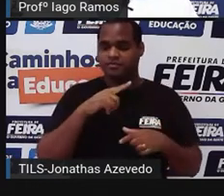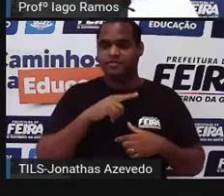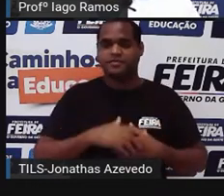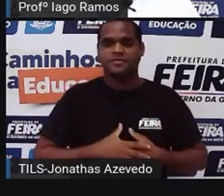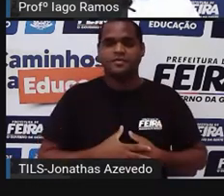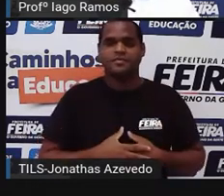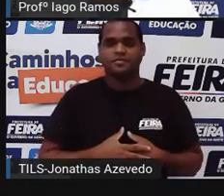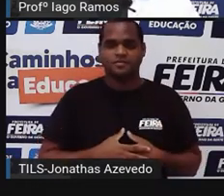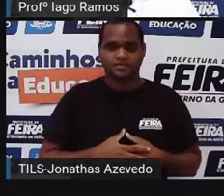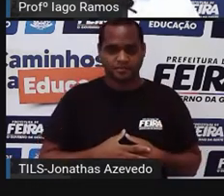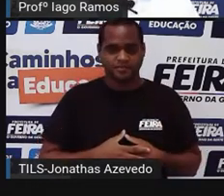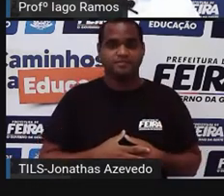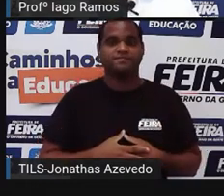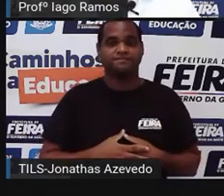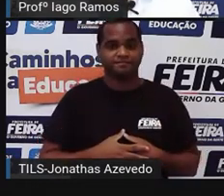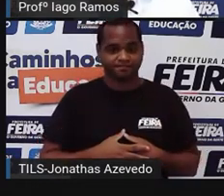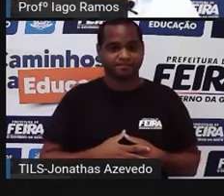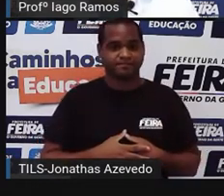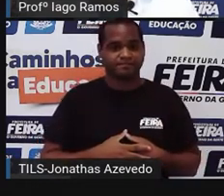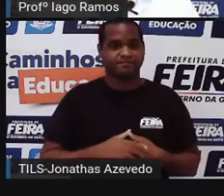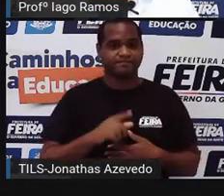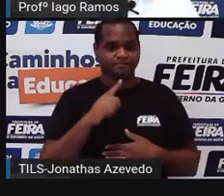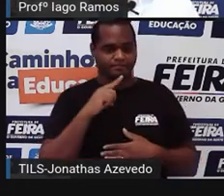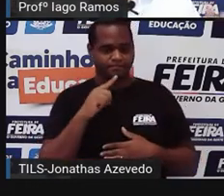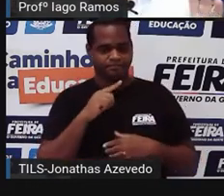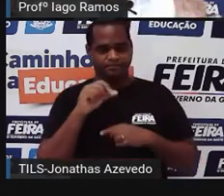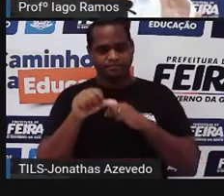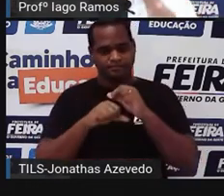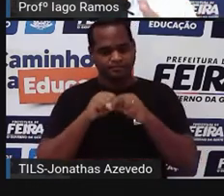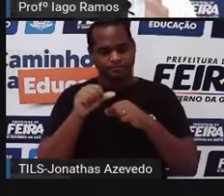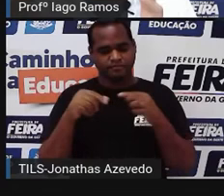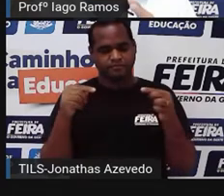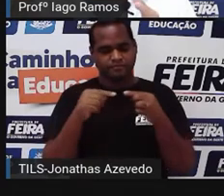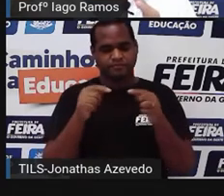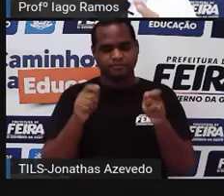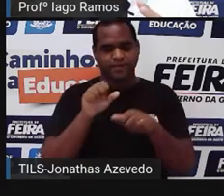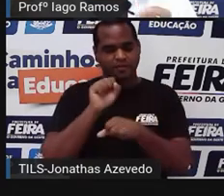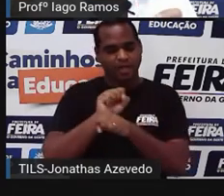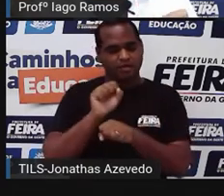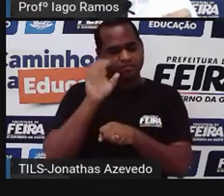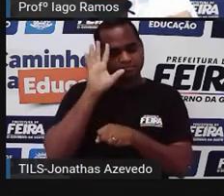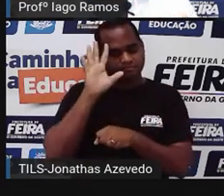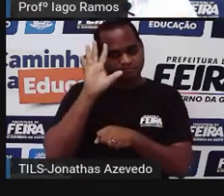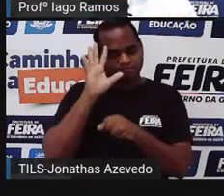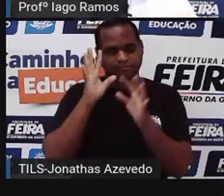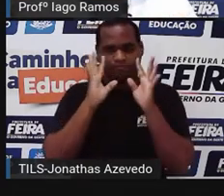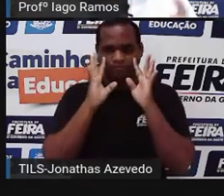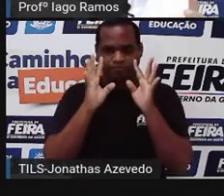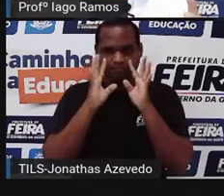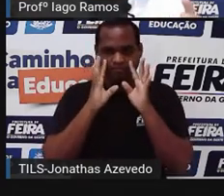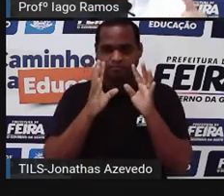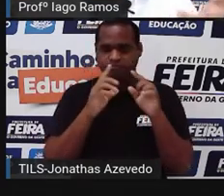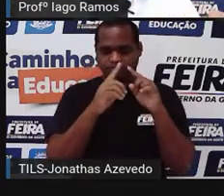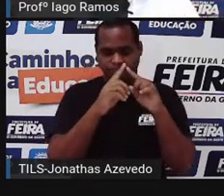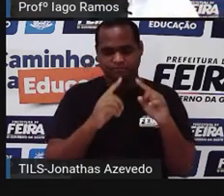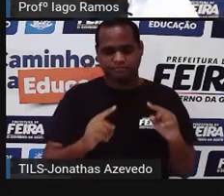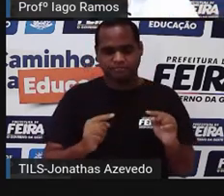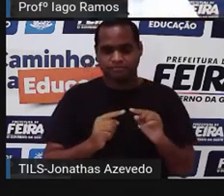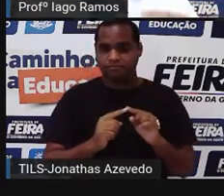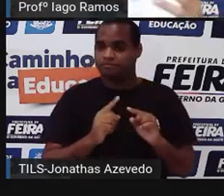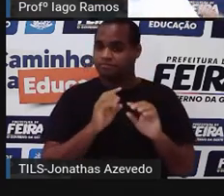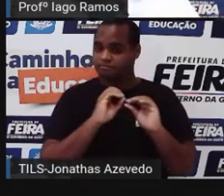tá tá linda as medidas direitinho Se a gente pare Olha aí a gente vê que o grande né